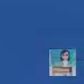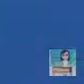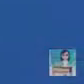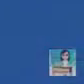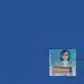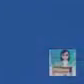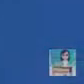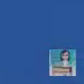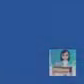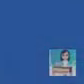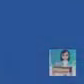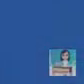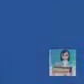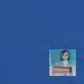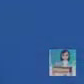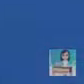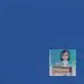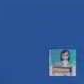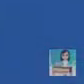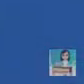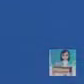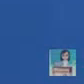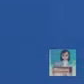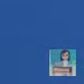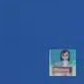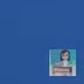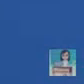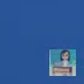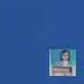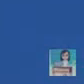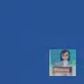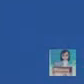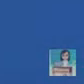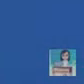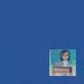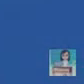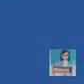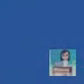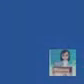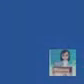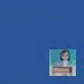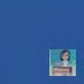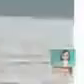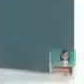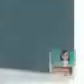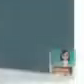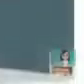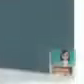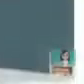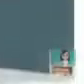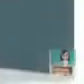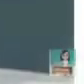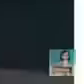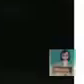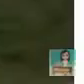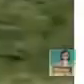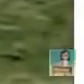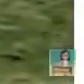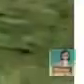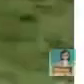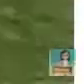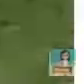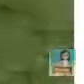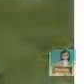acabam sendo lançados neles e contaminam a água que vai abastecer as casas. O caminho da água